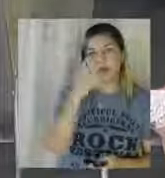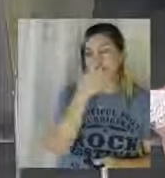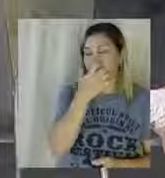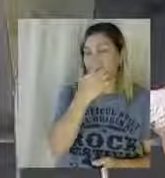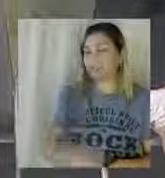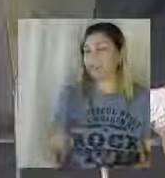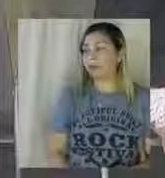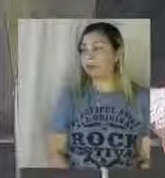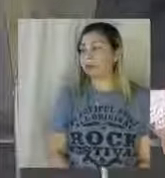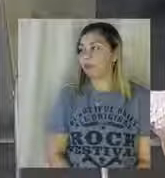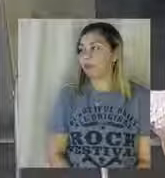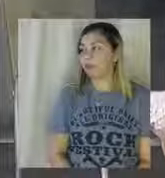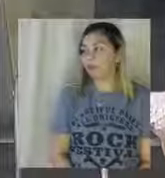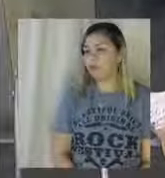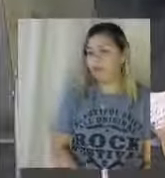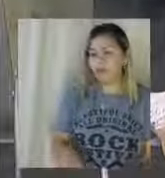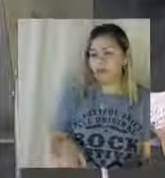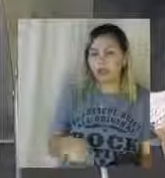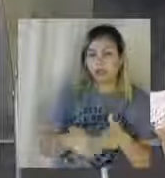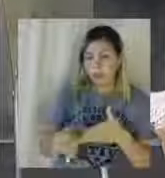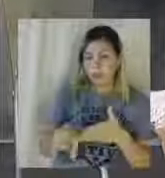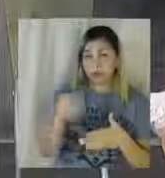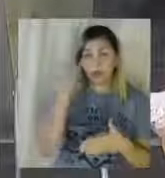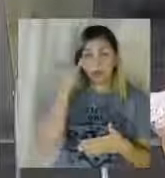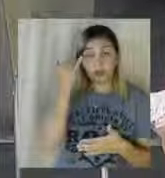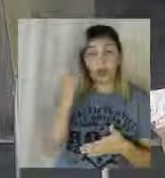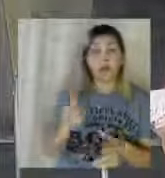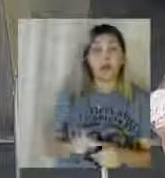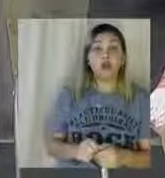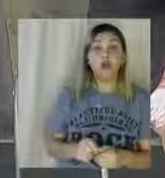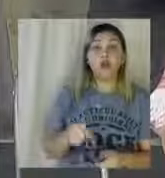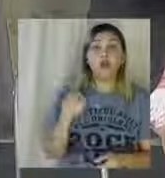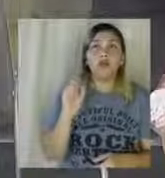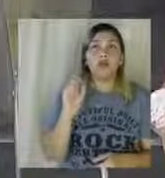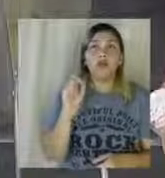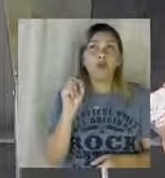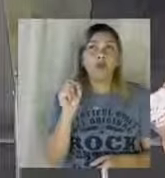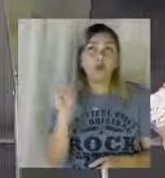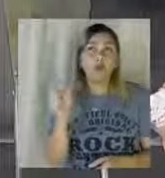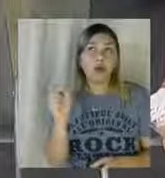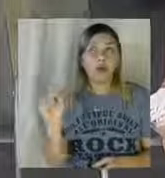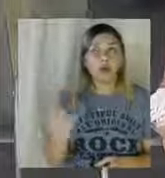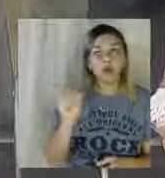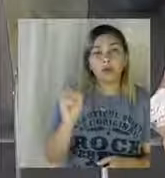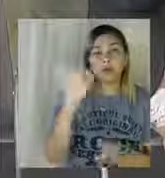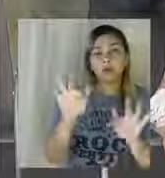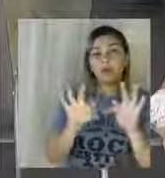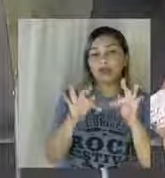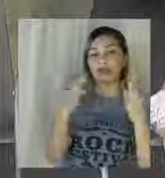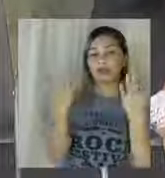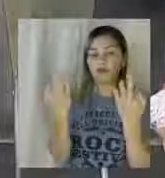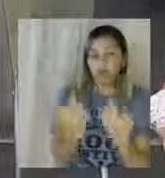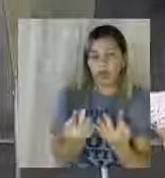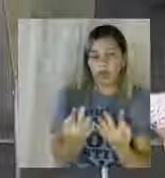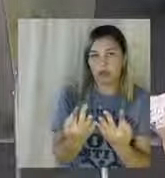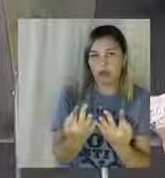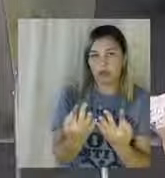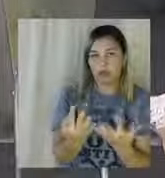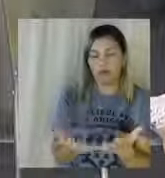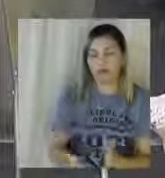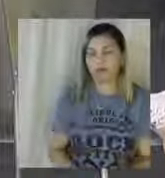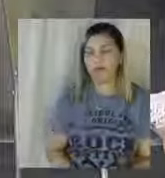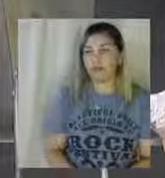teu processo de inclusão. Como foi a tua inclusão familiar? Mas alguém na família aprendeu